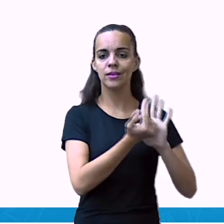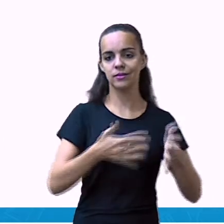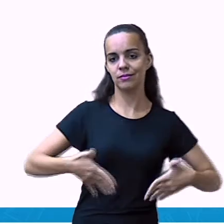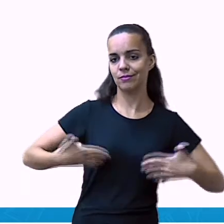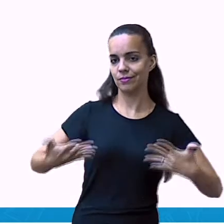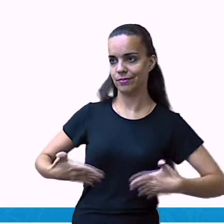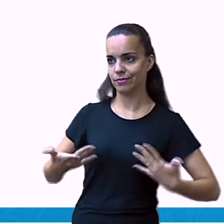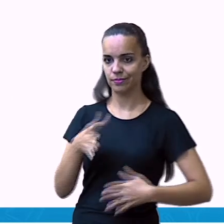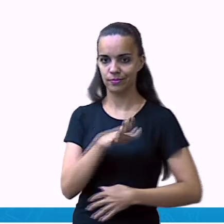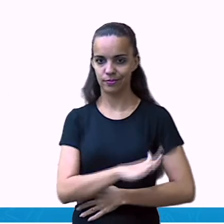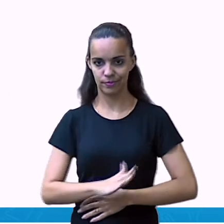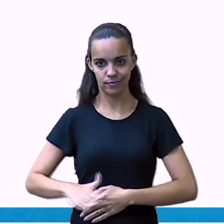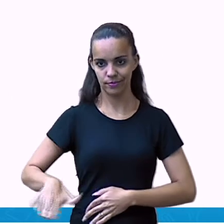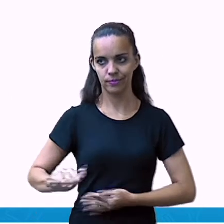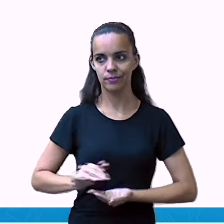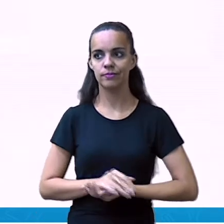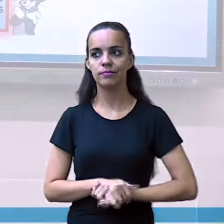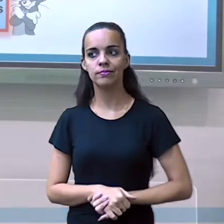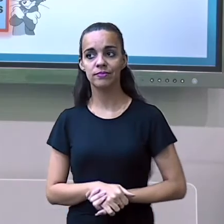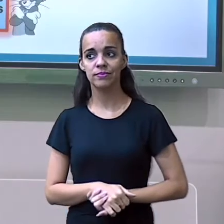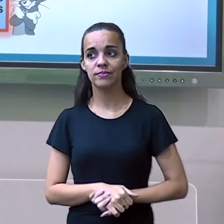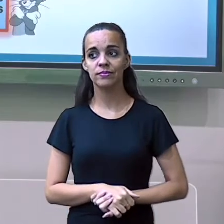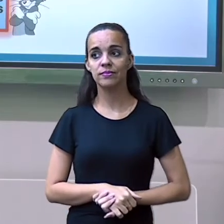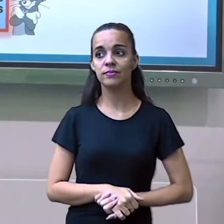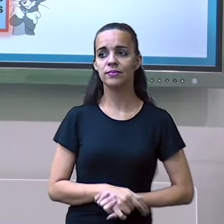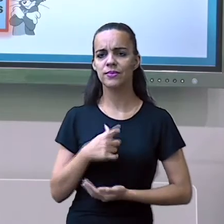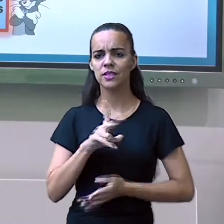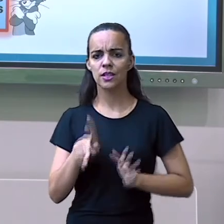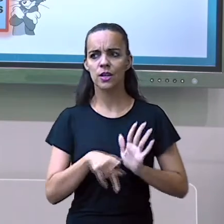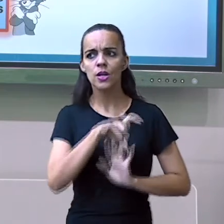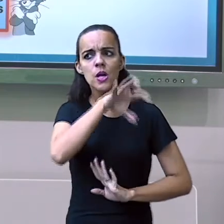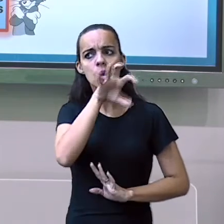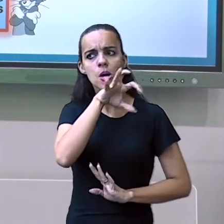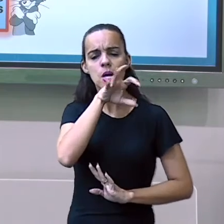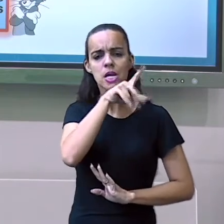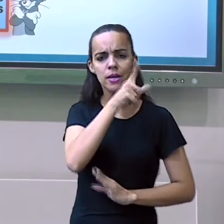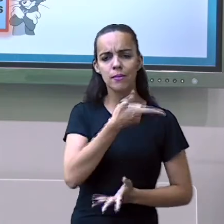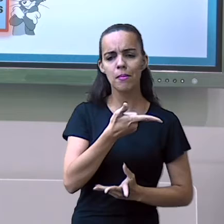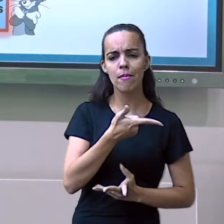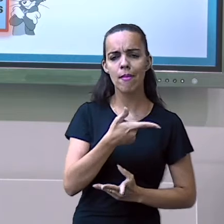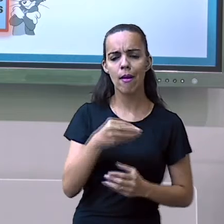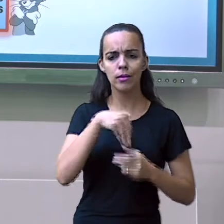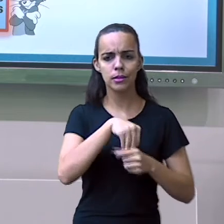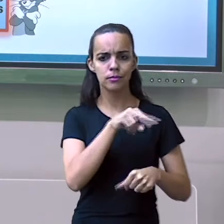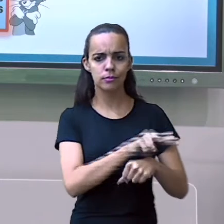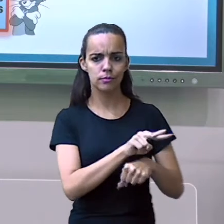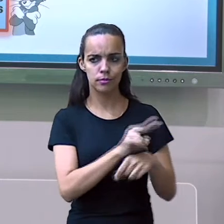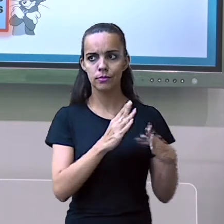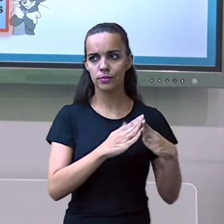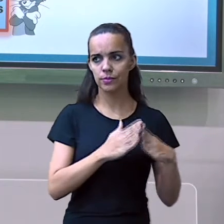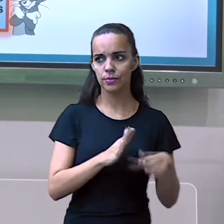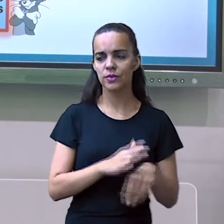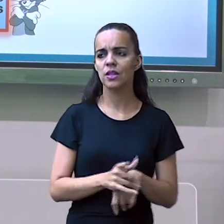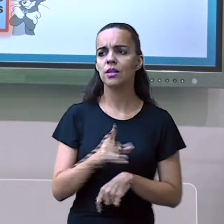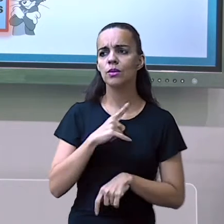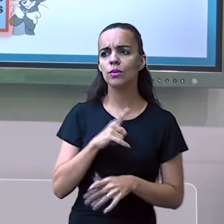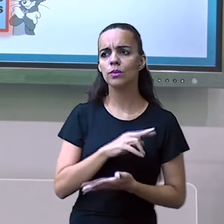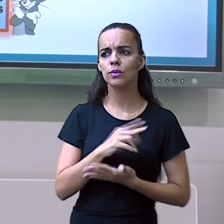desenhos animados. Os animais de estimação sempre foram, ao longo do